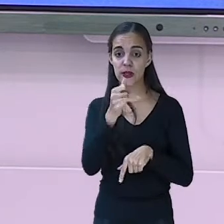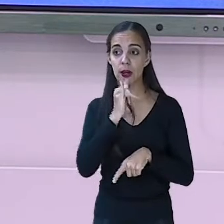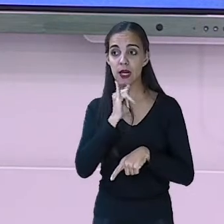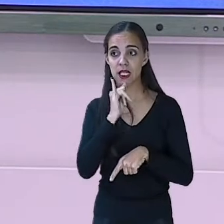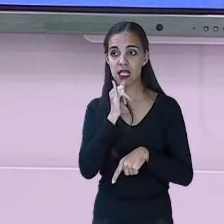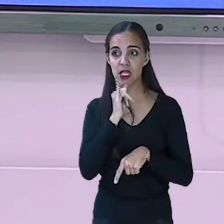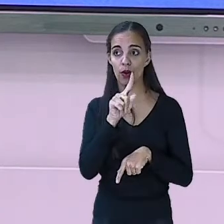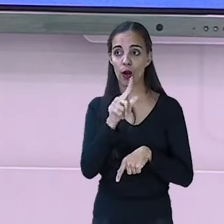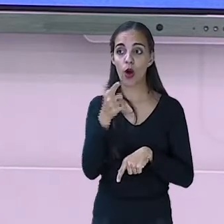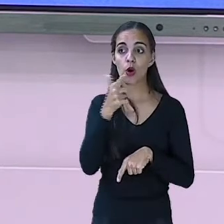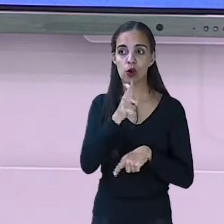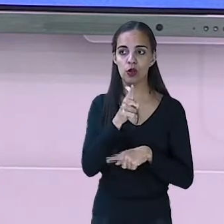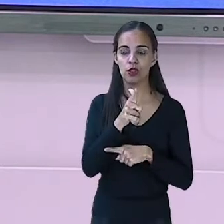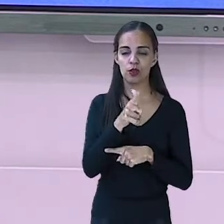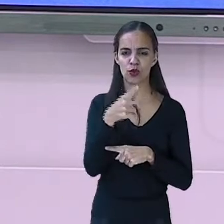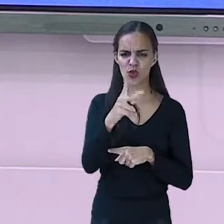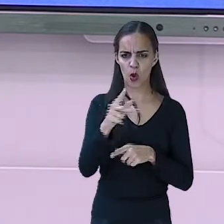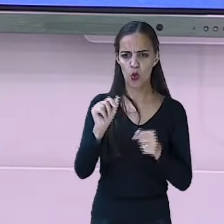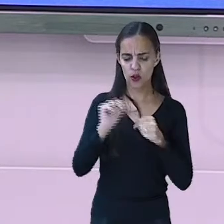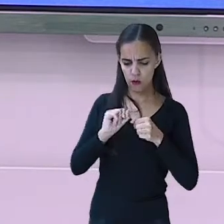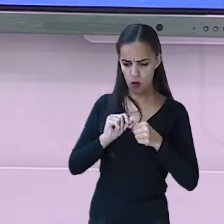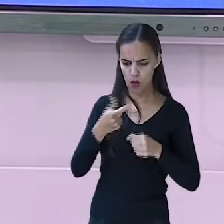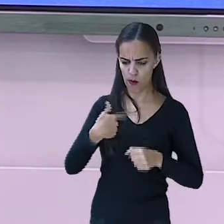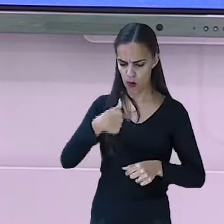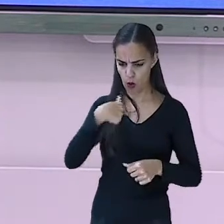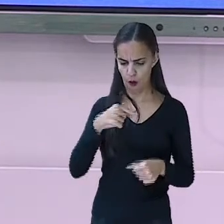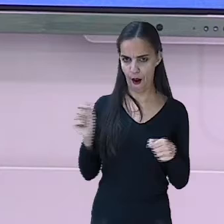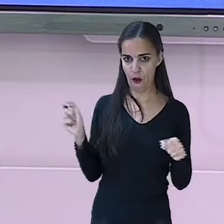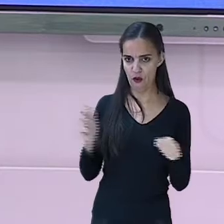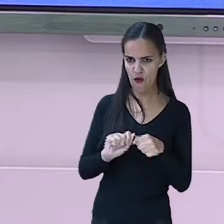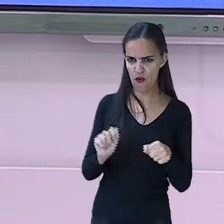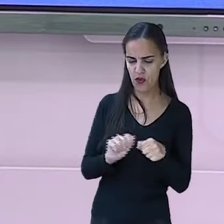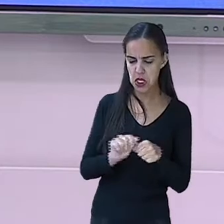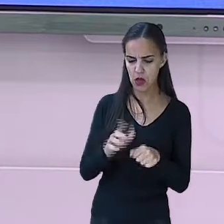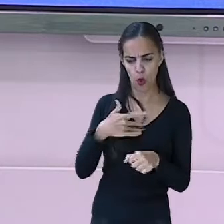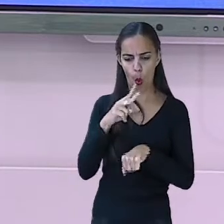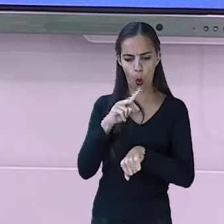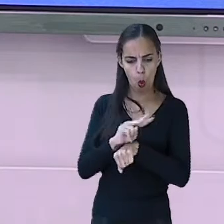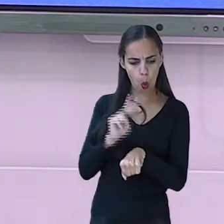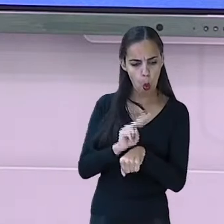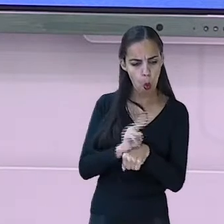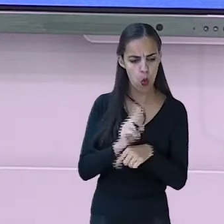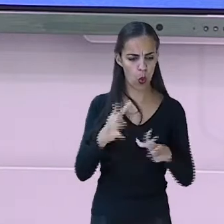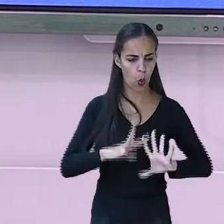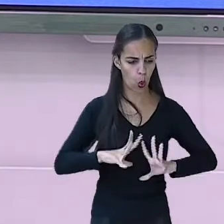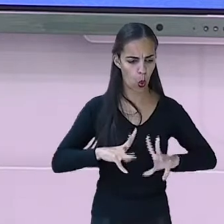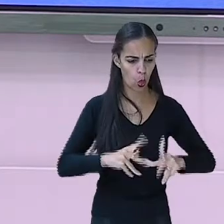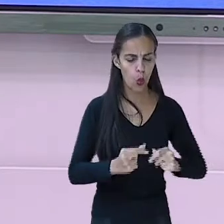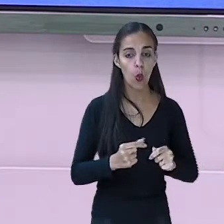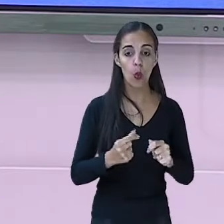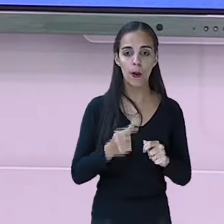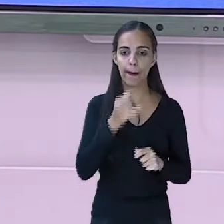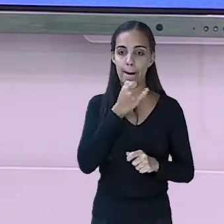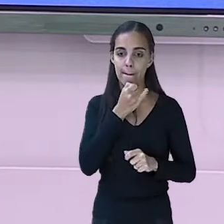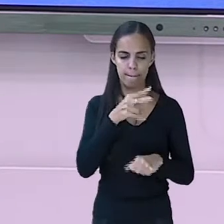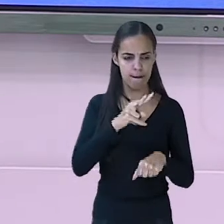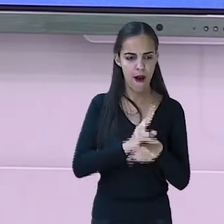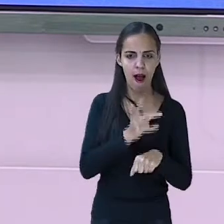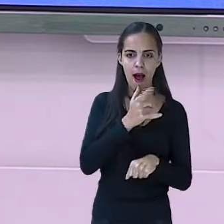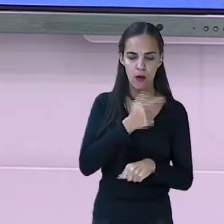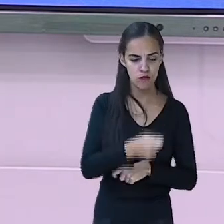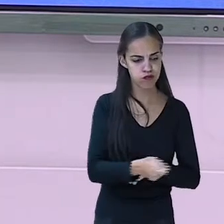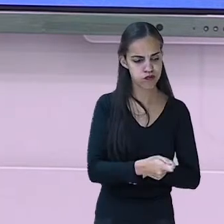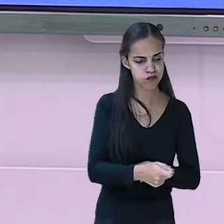exemplo, a sua atitude faz diferença. E são coisas simples que